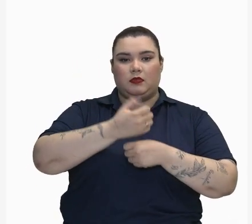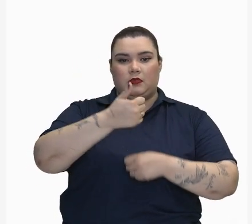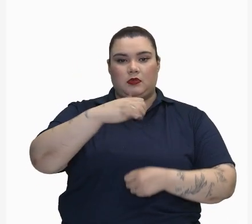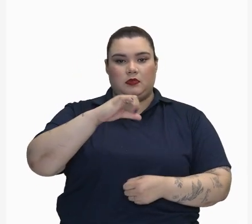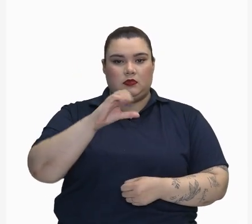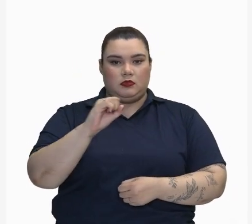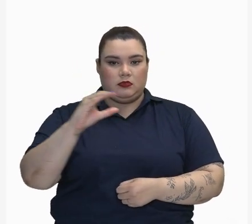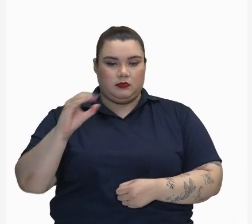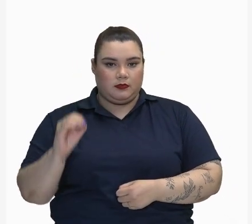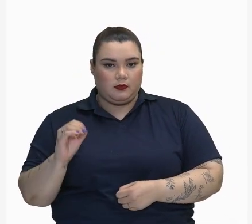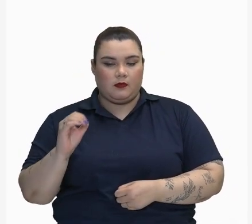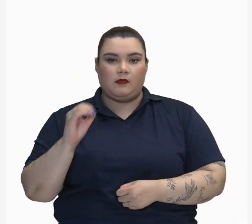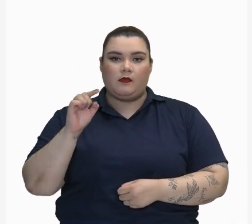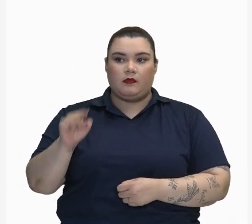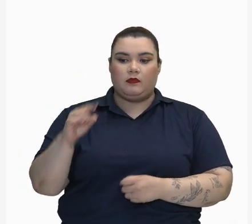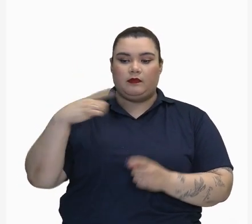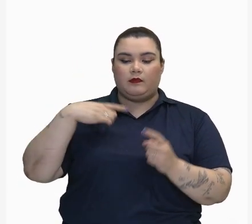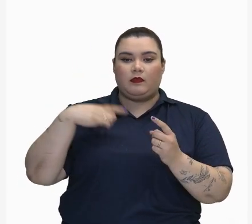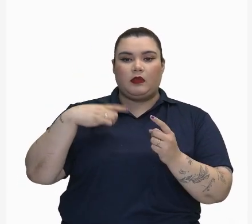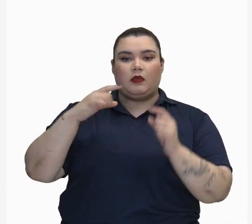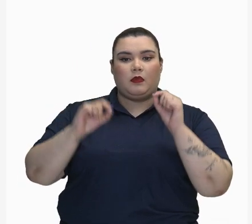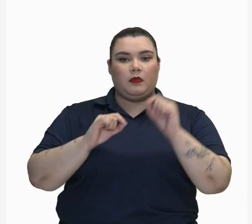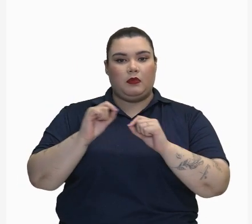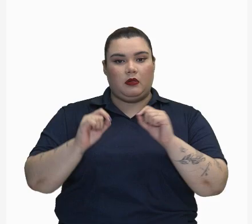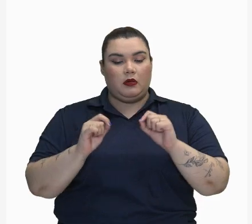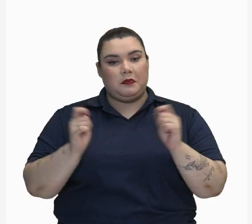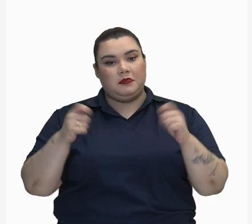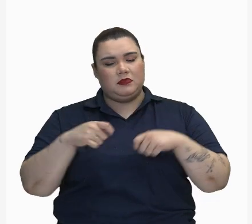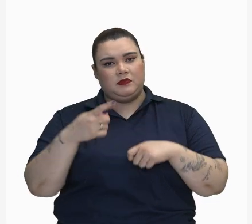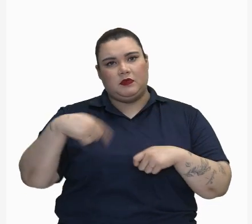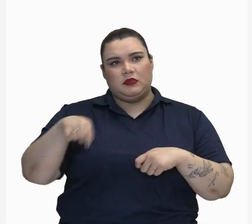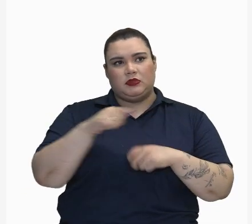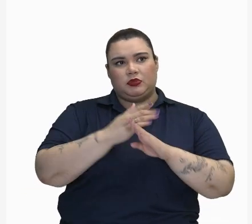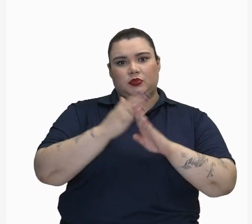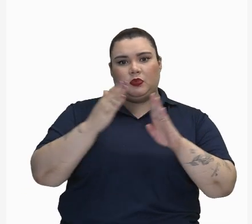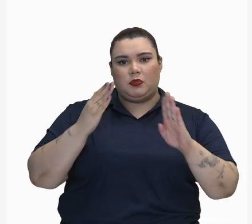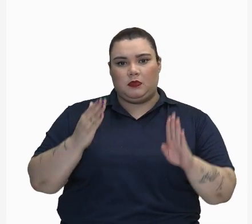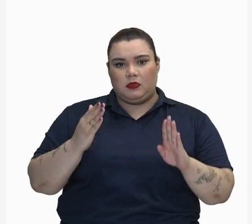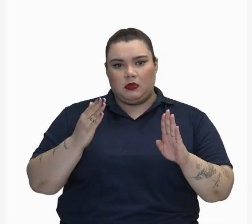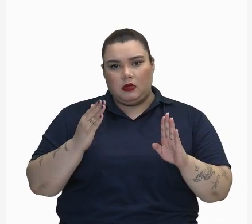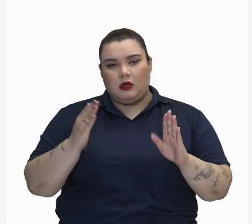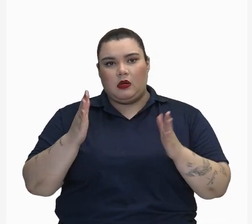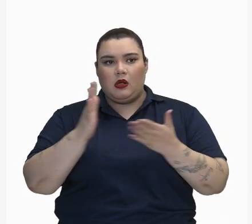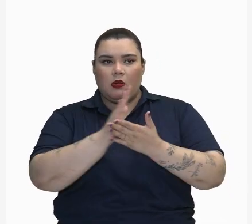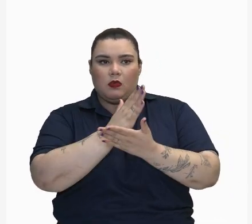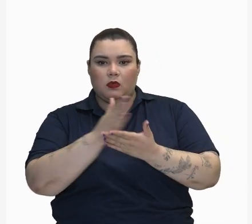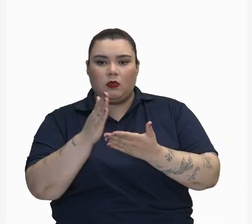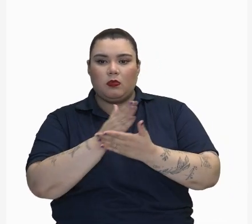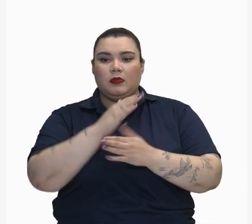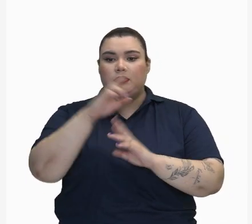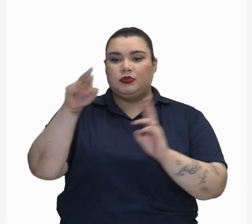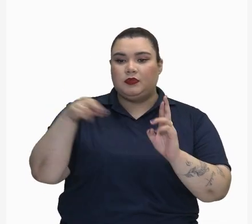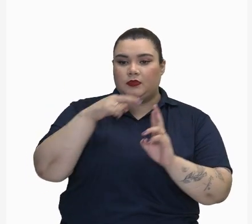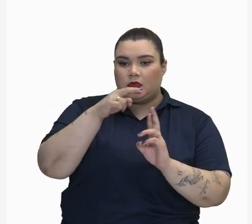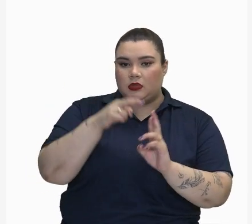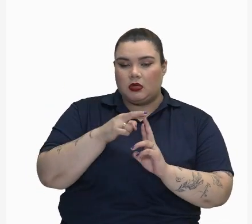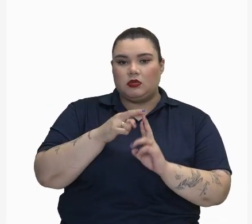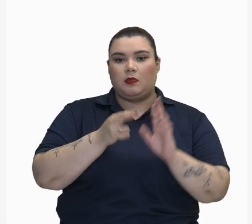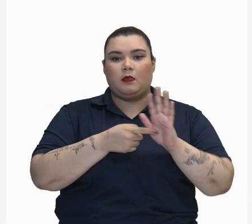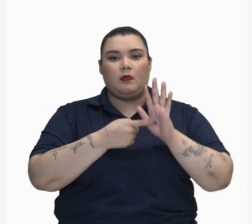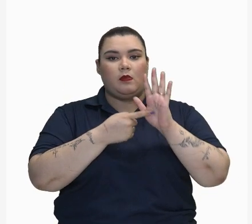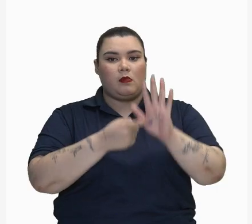1980. É capaz, no entanto, de vocês encontrarem ainda algumas referências